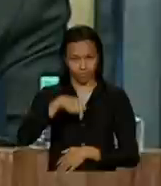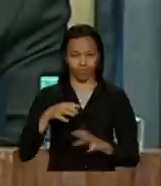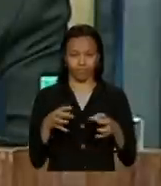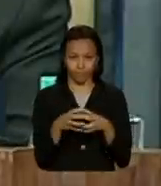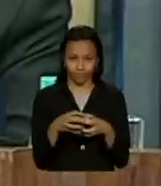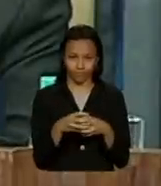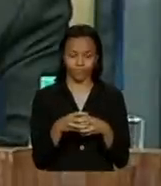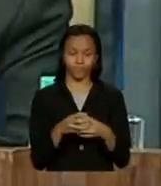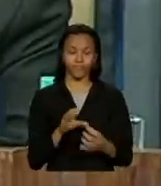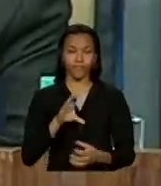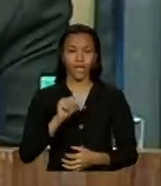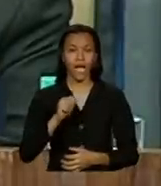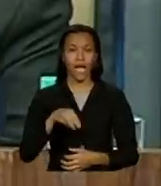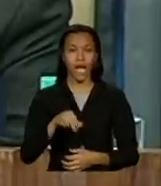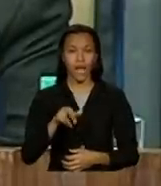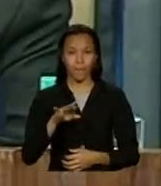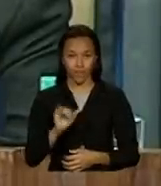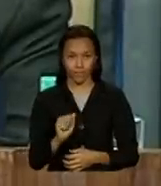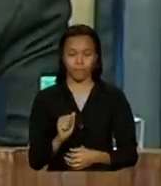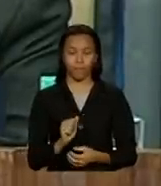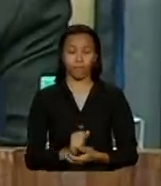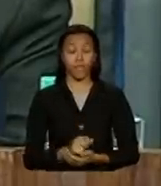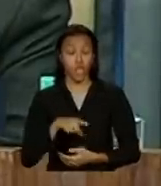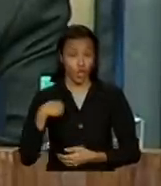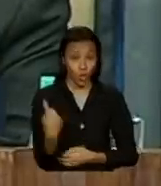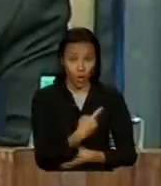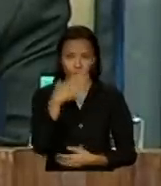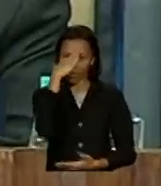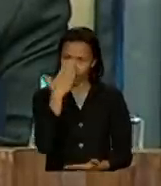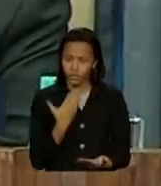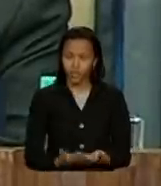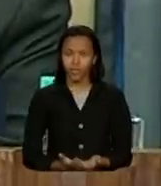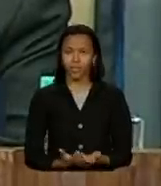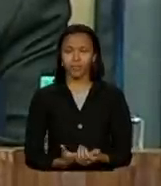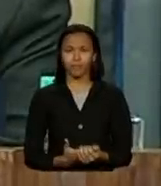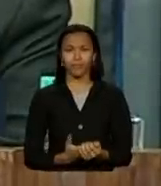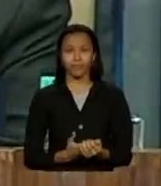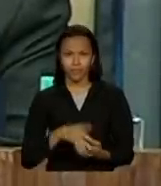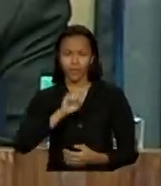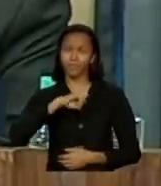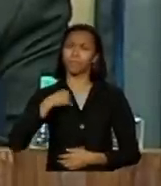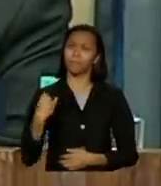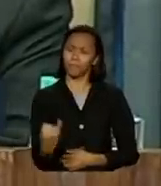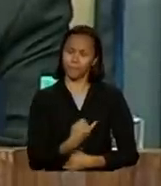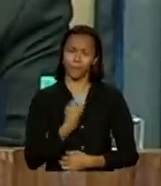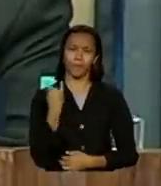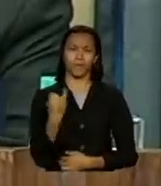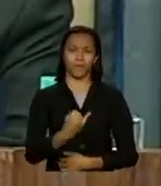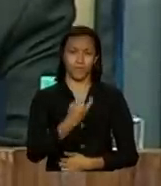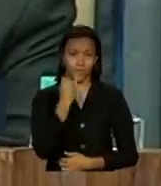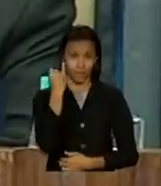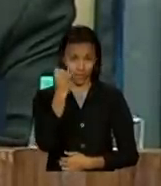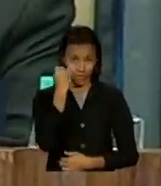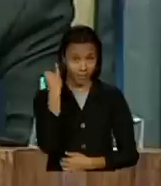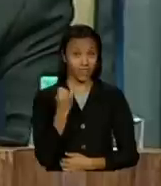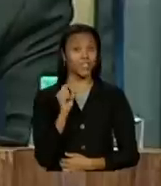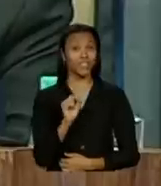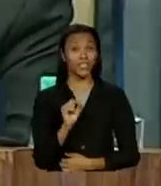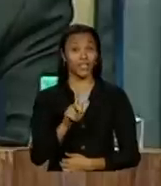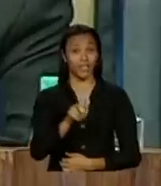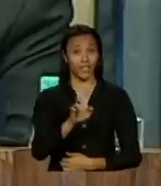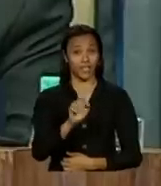para nós eh que acreditamos na importância da gestão